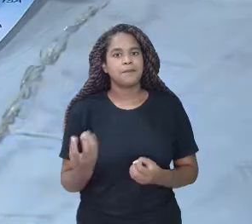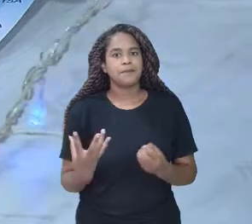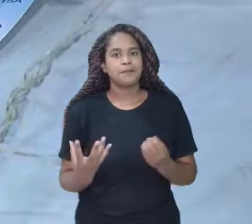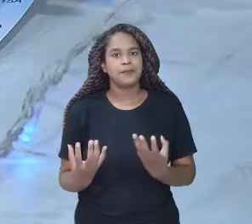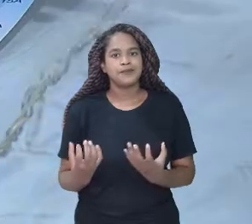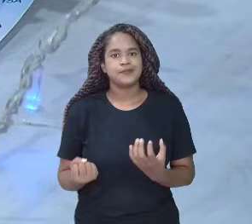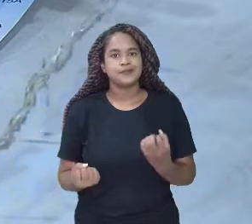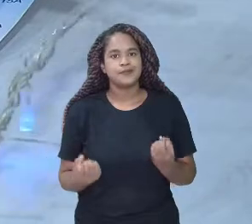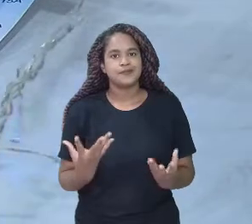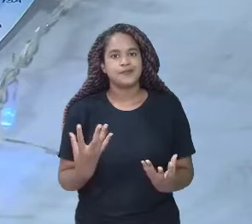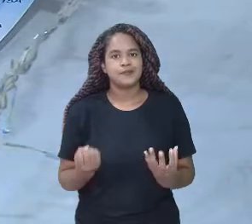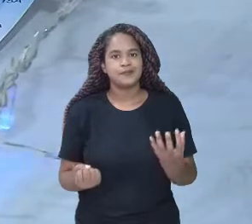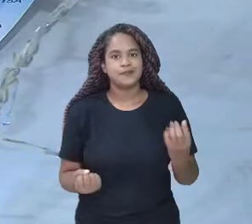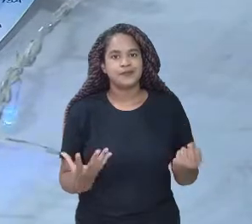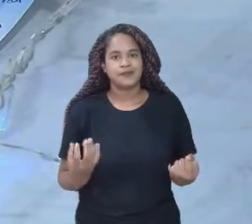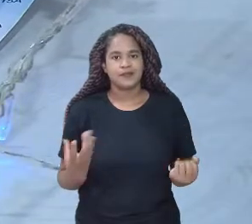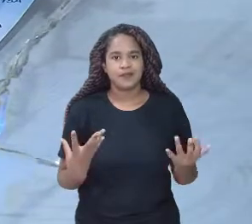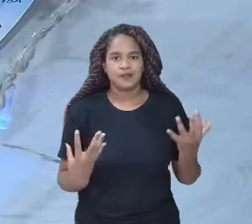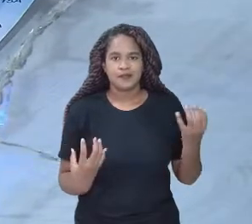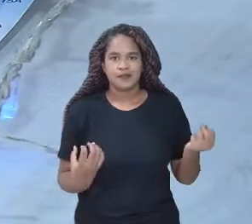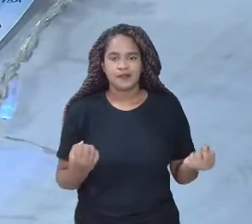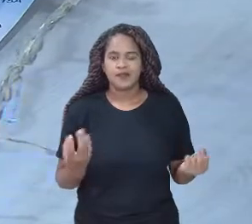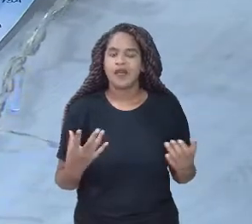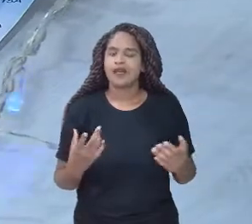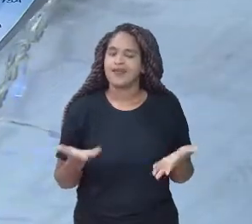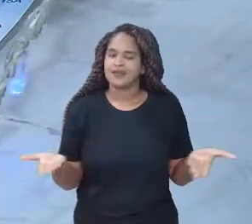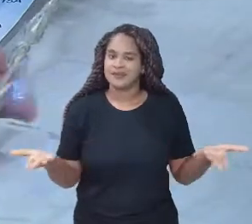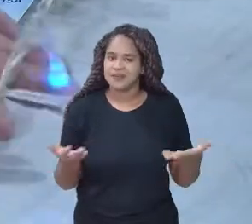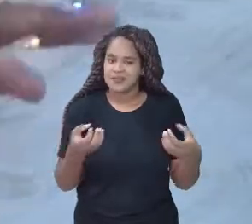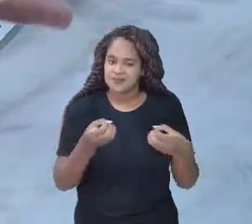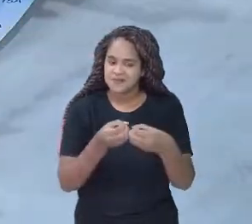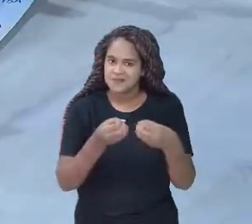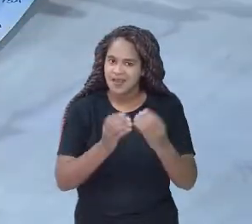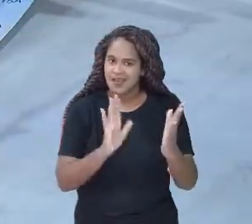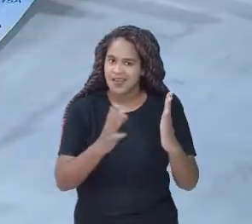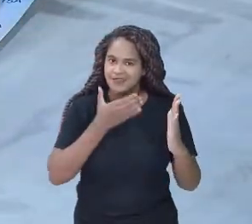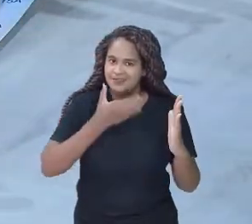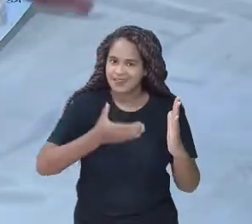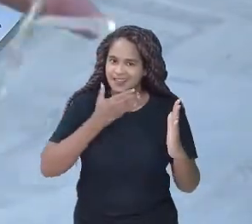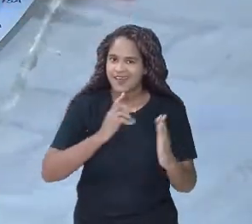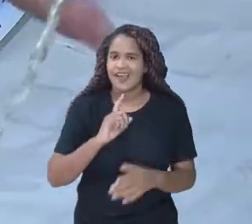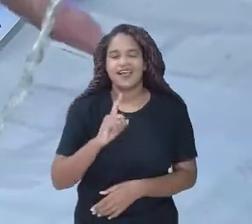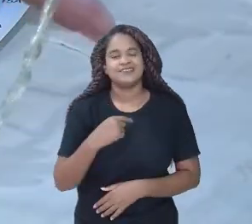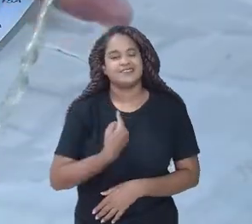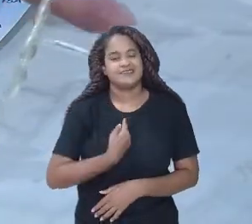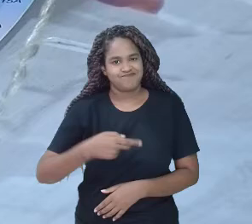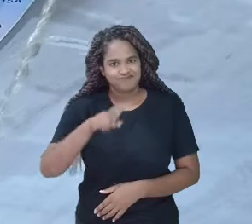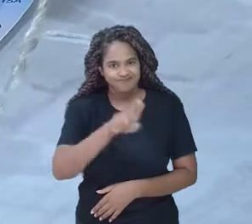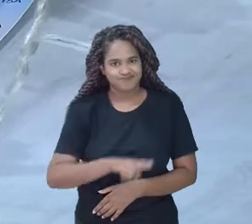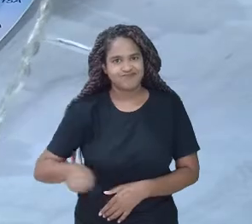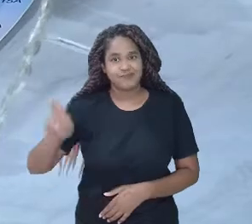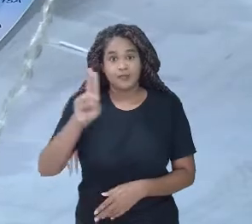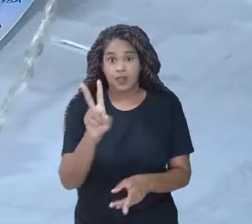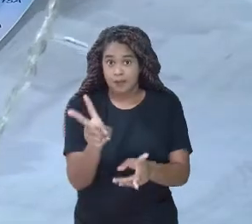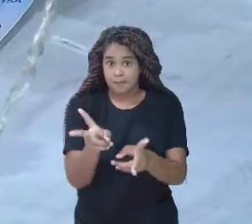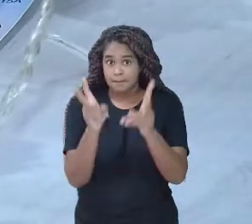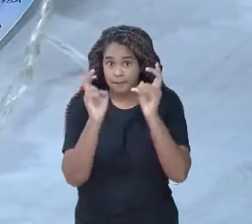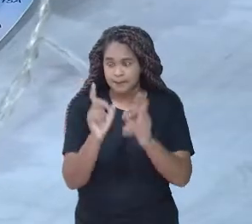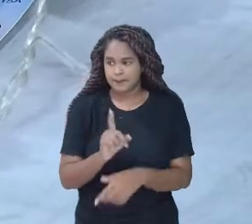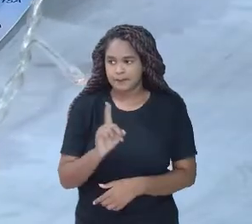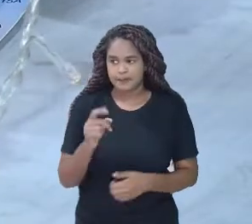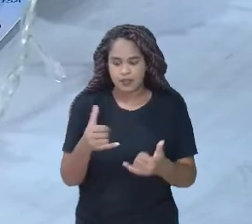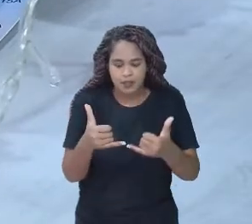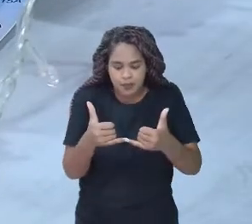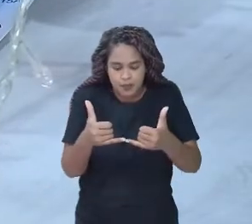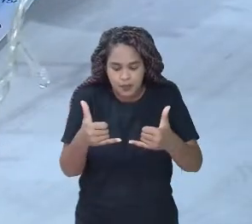pisca-pisca, não é? Que é utilizado, estamos perto, né, do Natal, utilizamos pisca-pisca. Observe que eles são